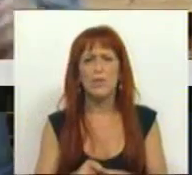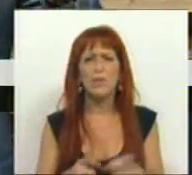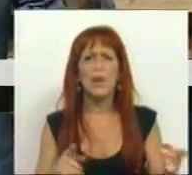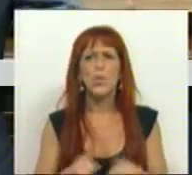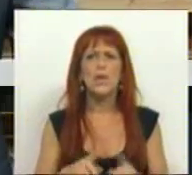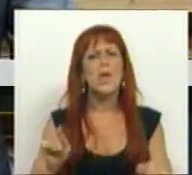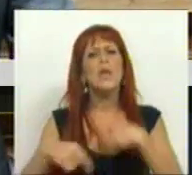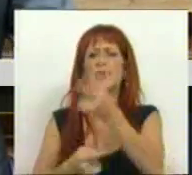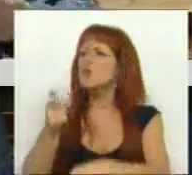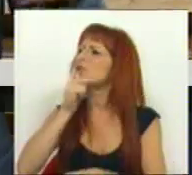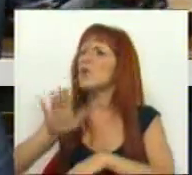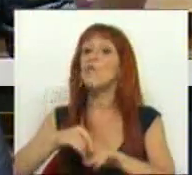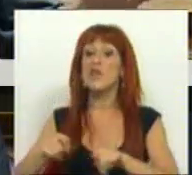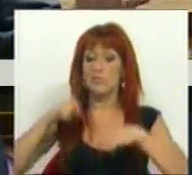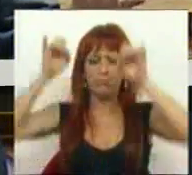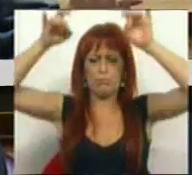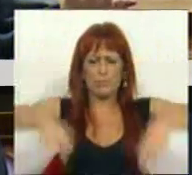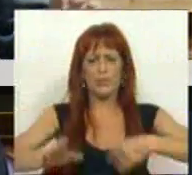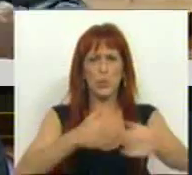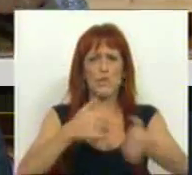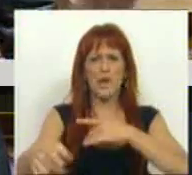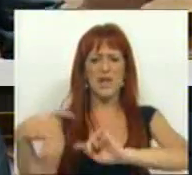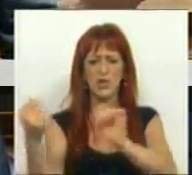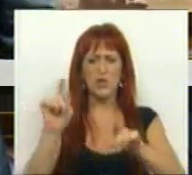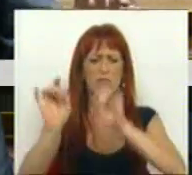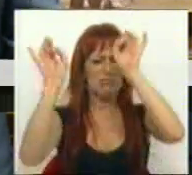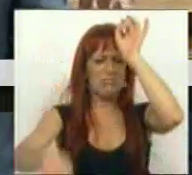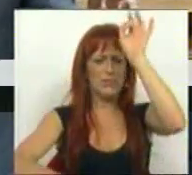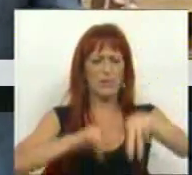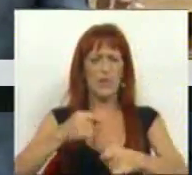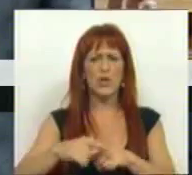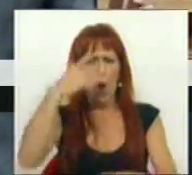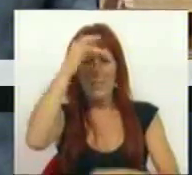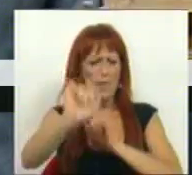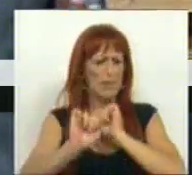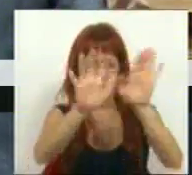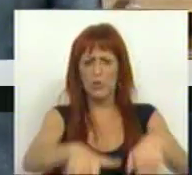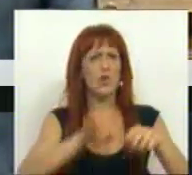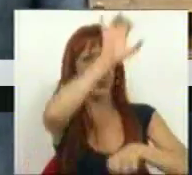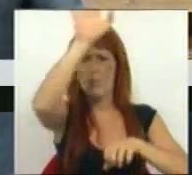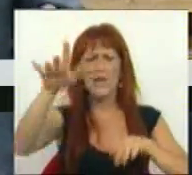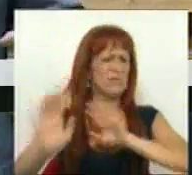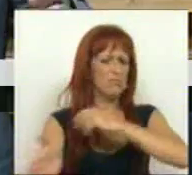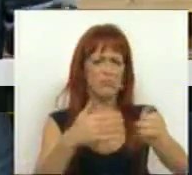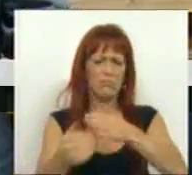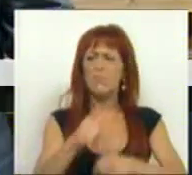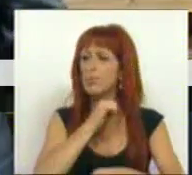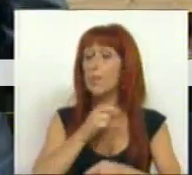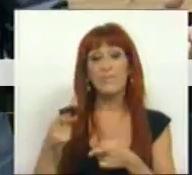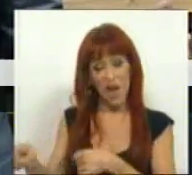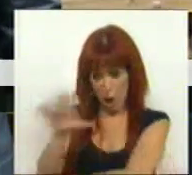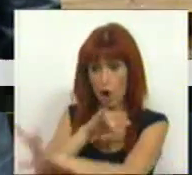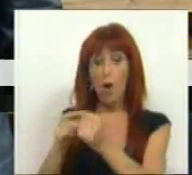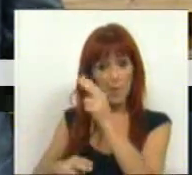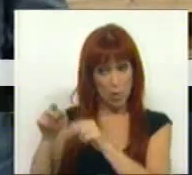ouve, para depois tomar a decisão por cima de qualquer discussão e por cima de qualquer opinião dos parlamentos nacionais. Pois essa é a Europa que